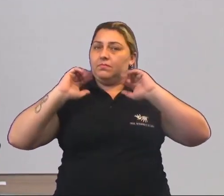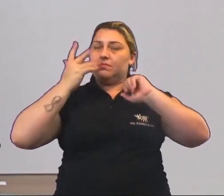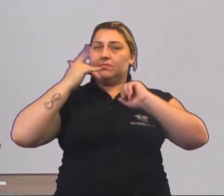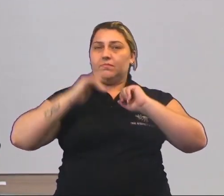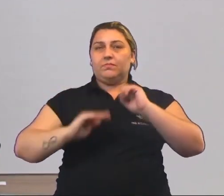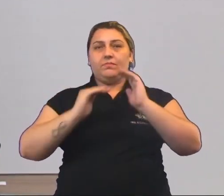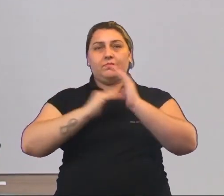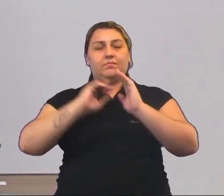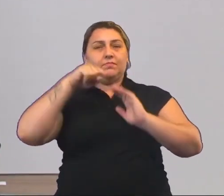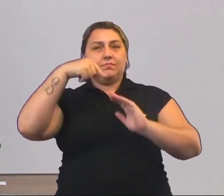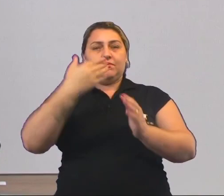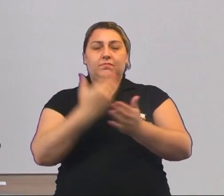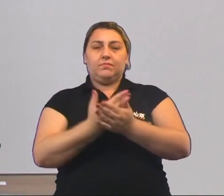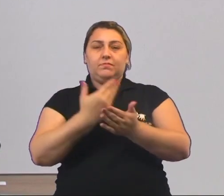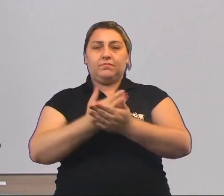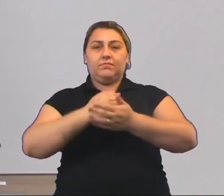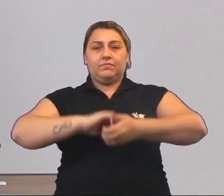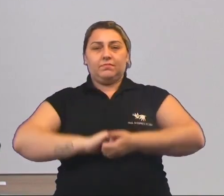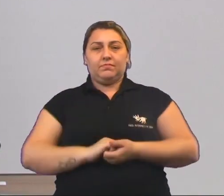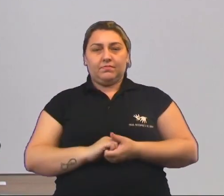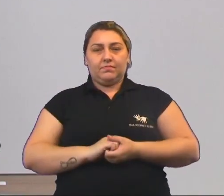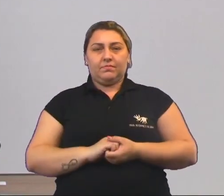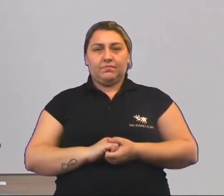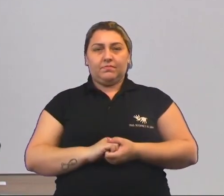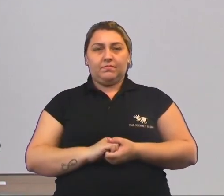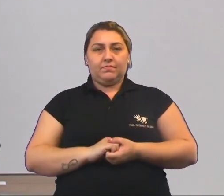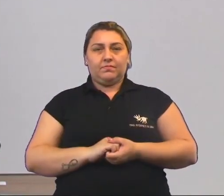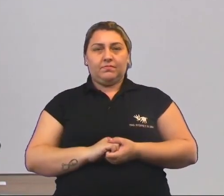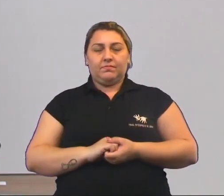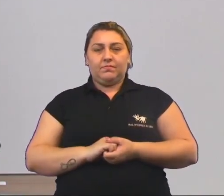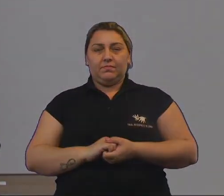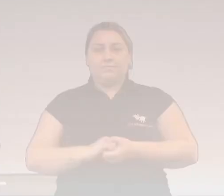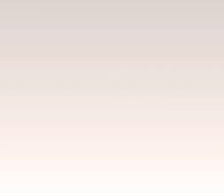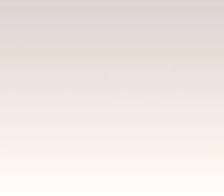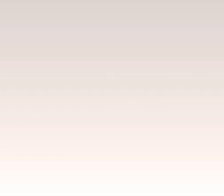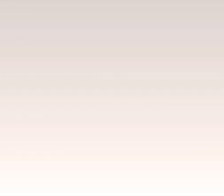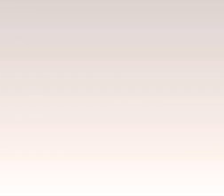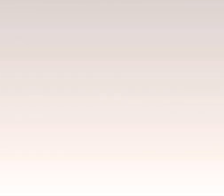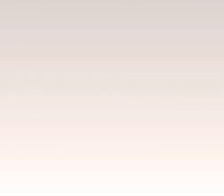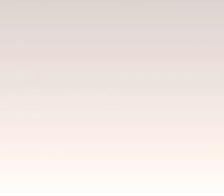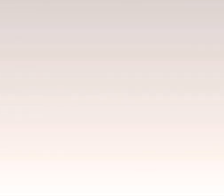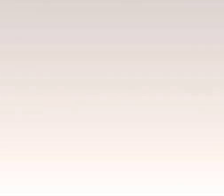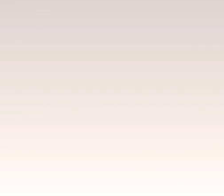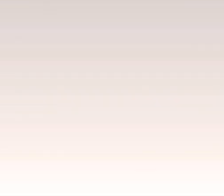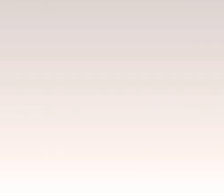Eduque. Tchau, tchau, crianças. Até a nossa próxima aula.